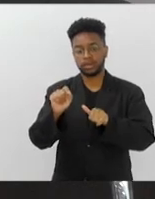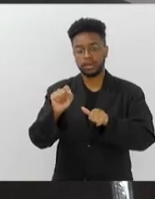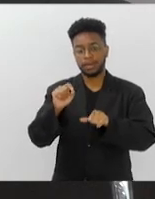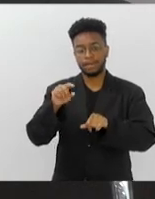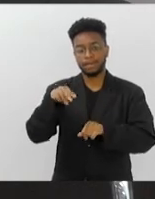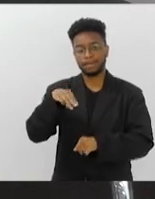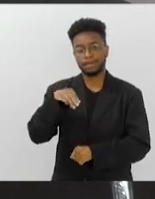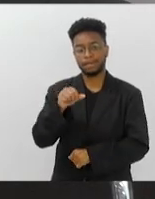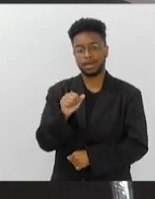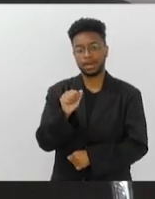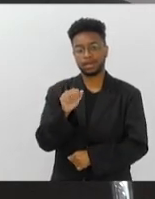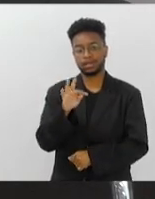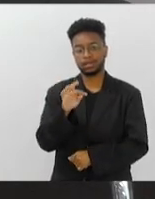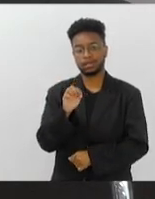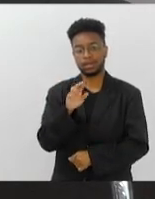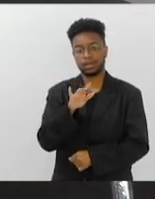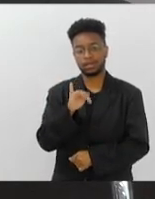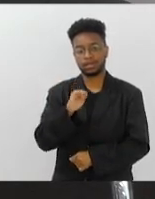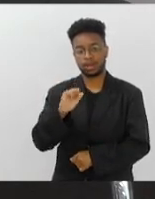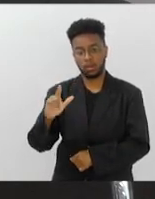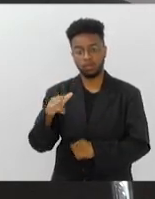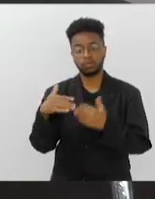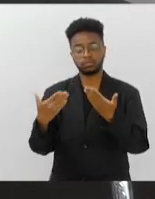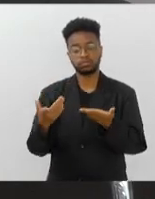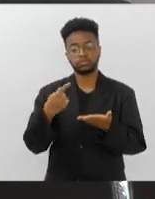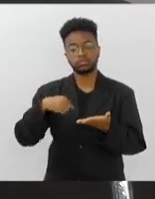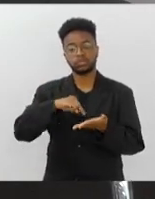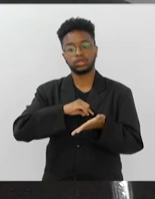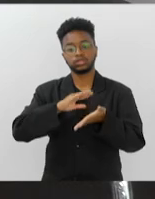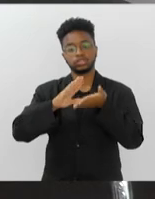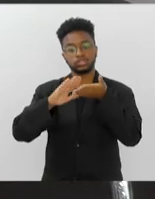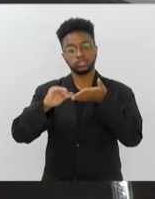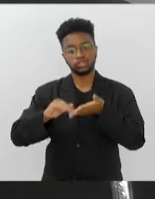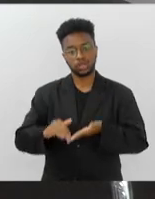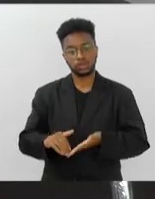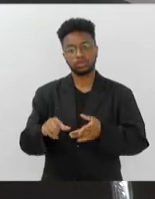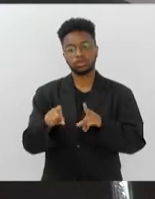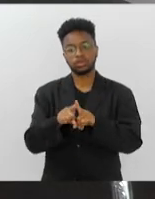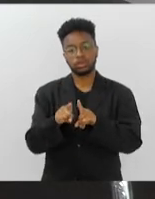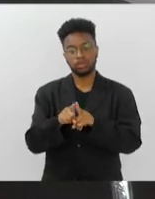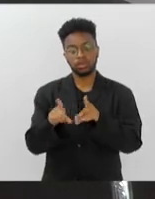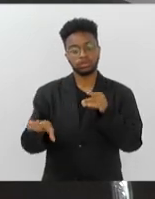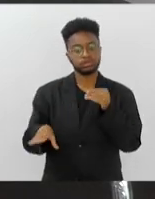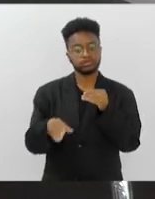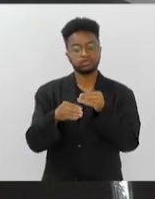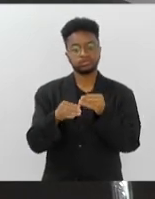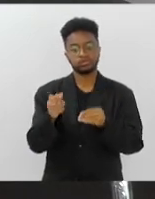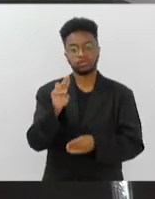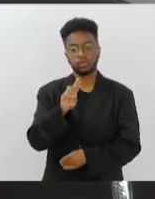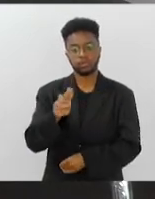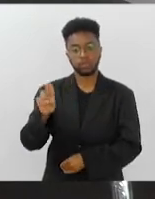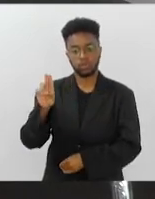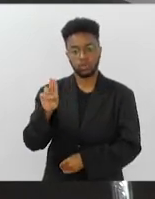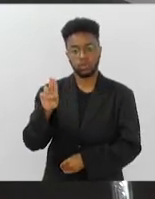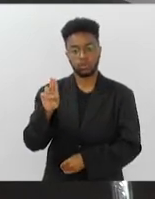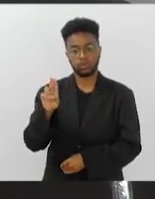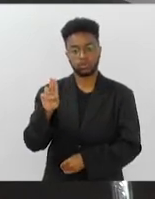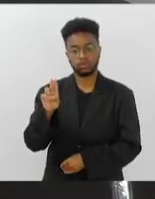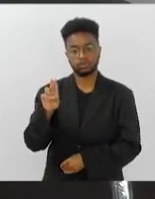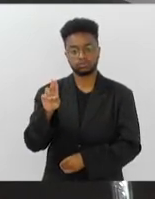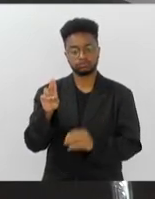material. Então, estamos tirando. E acrescentou não implicará. E acrescentamos aquela